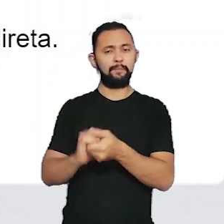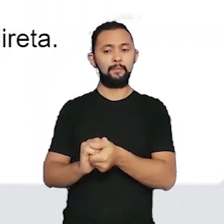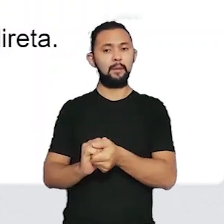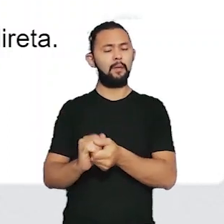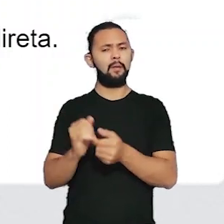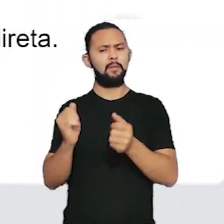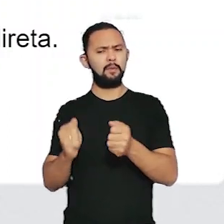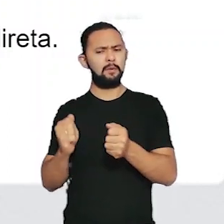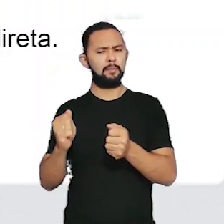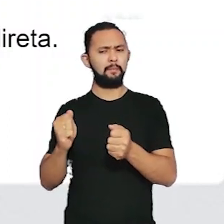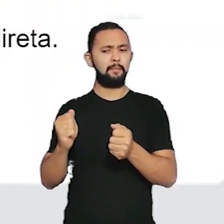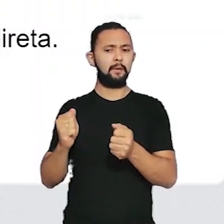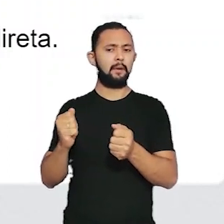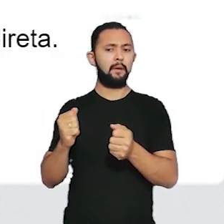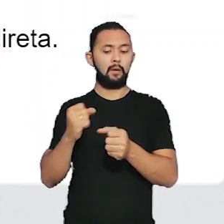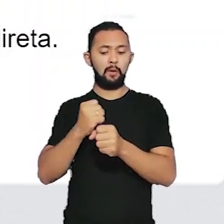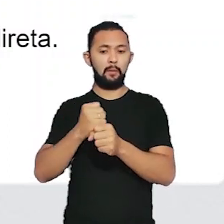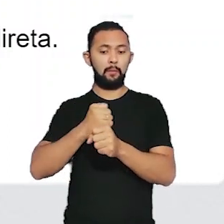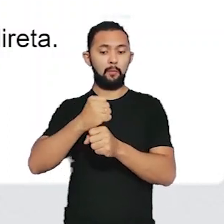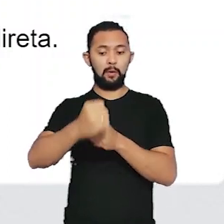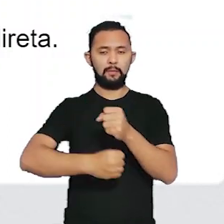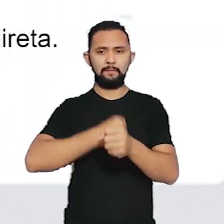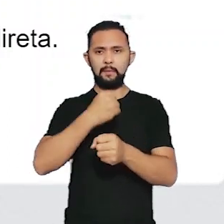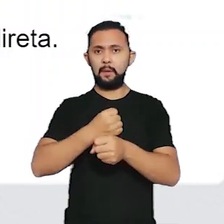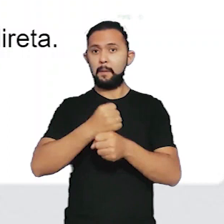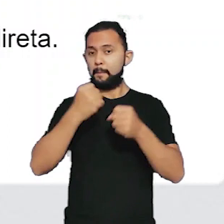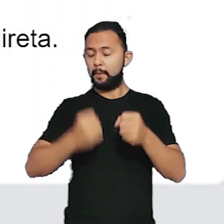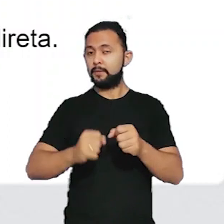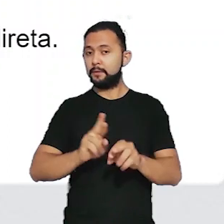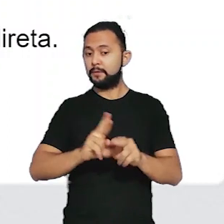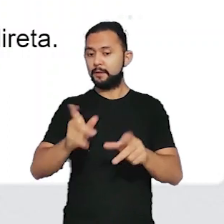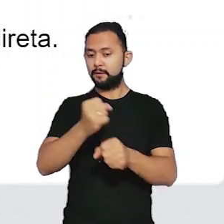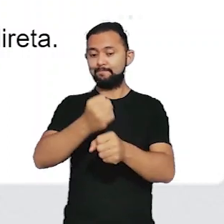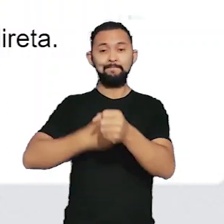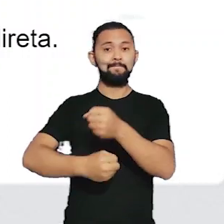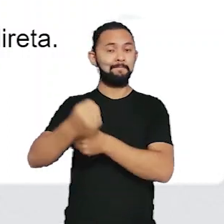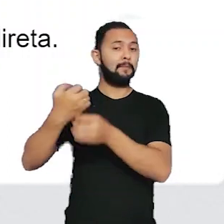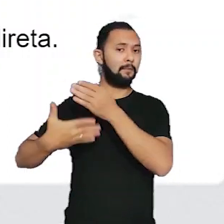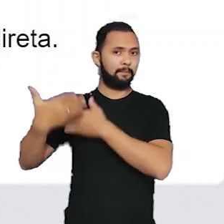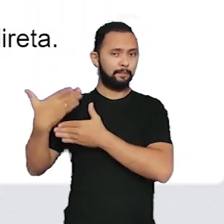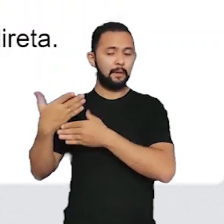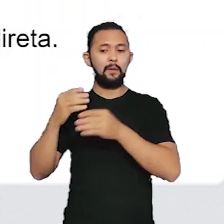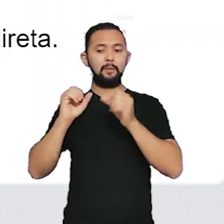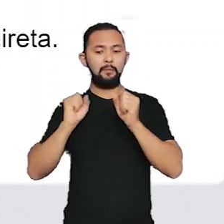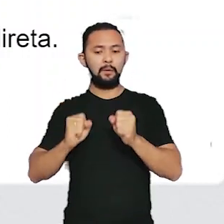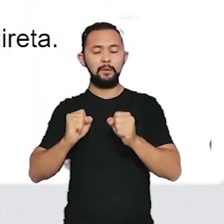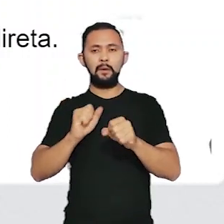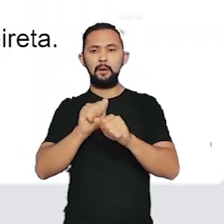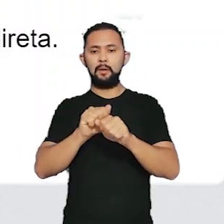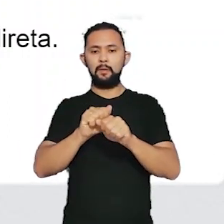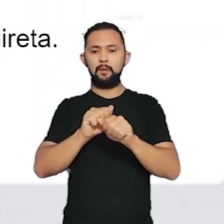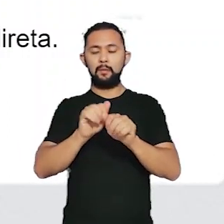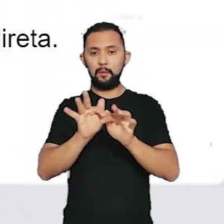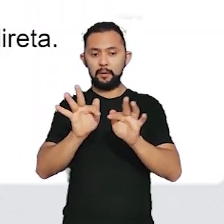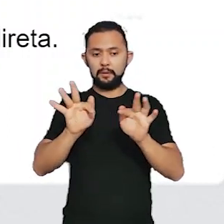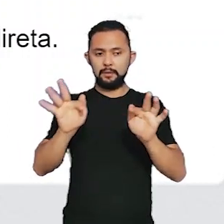próximo ano seja diferente de qualquer outro ano, está dizendo que é uma oração subordinada substantiva subjetiva. Já que é